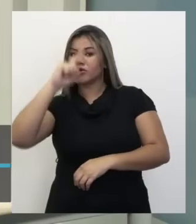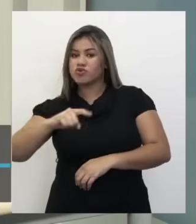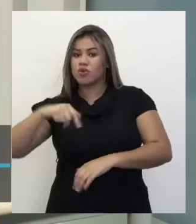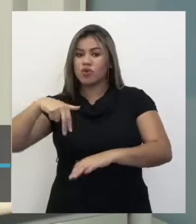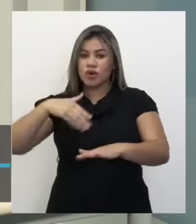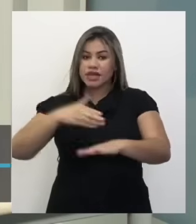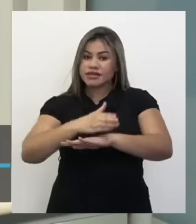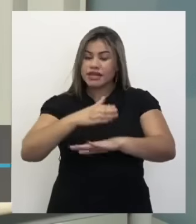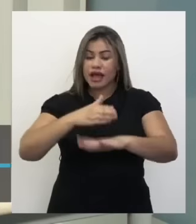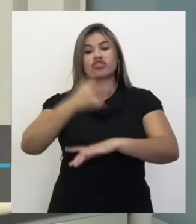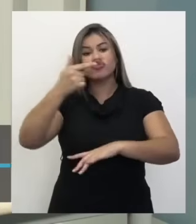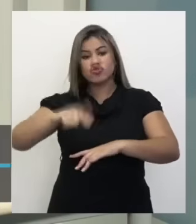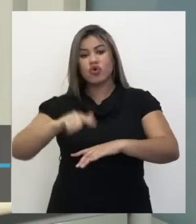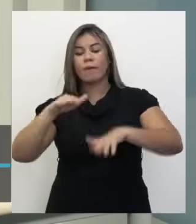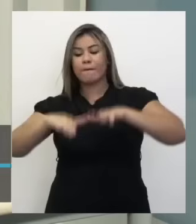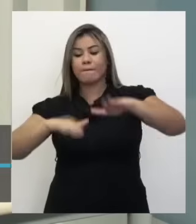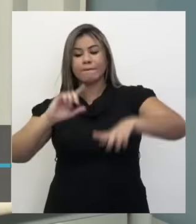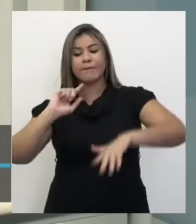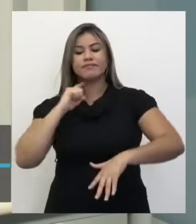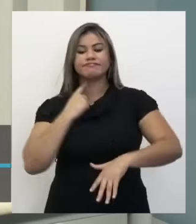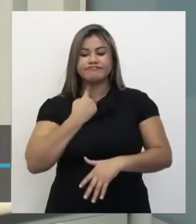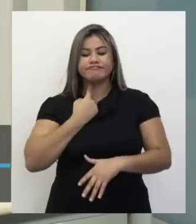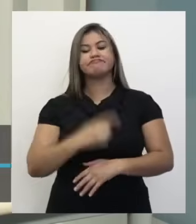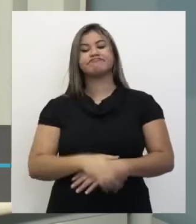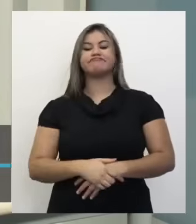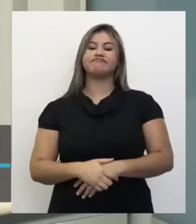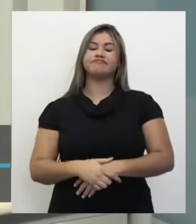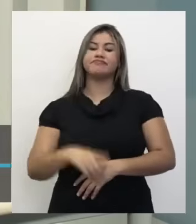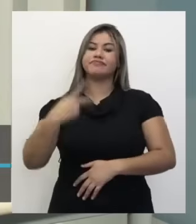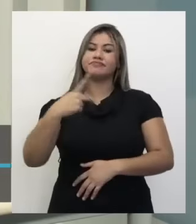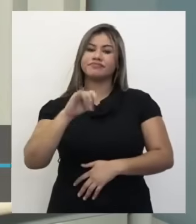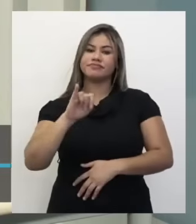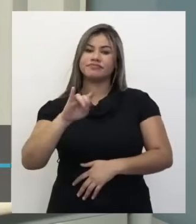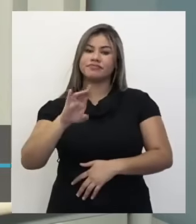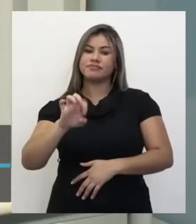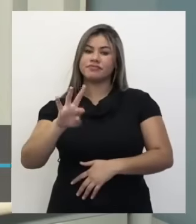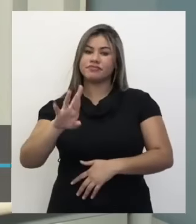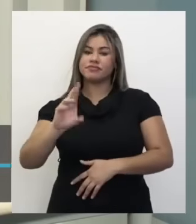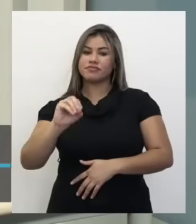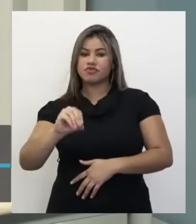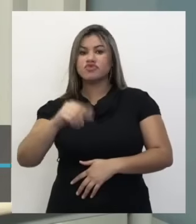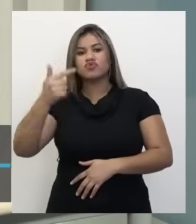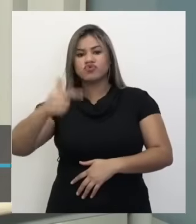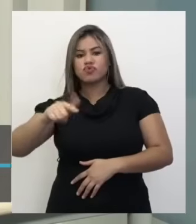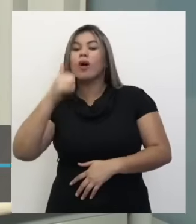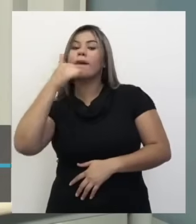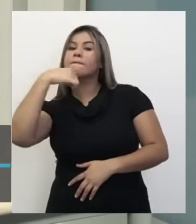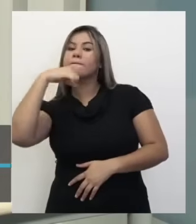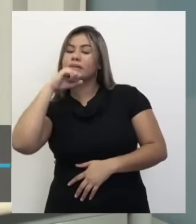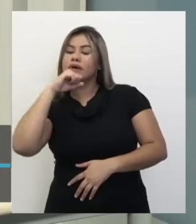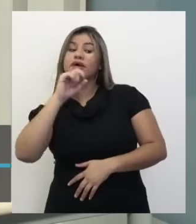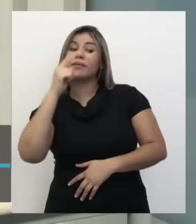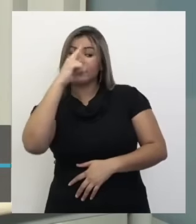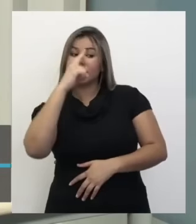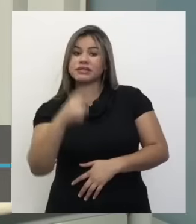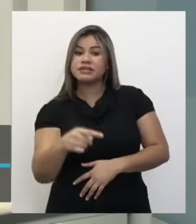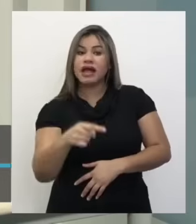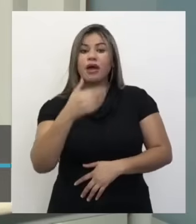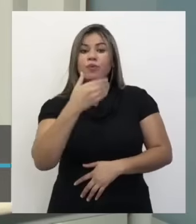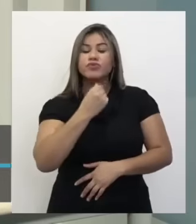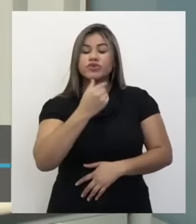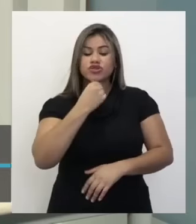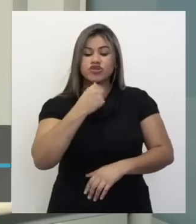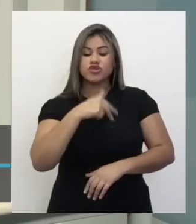pés sujos. Aí, o Pietro, em a mãe falar para Calvin ir para a sala com o